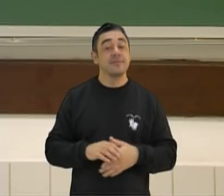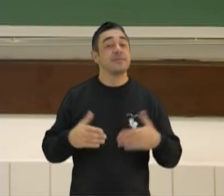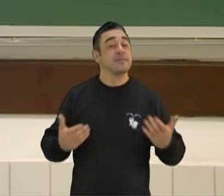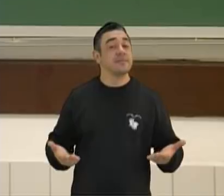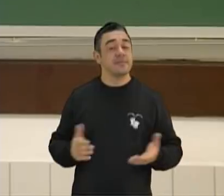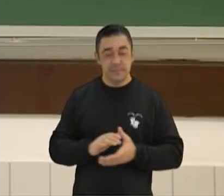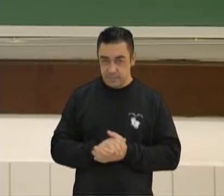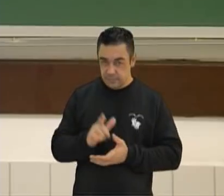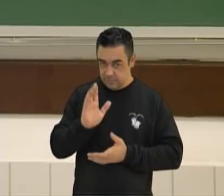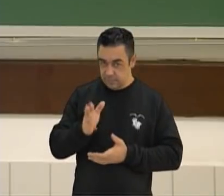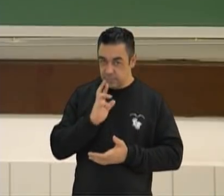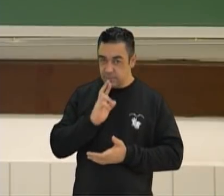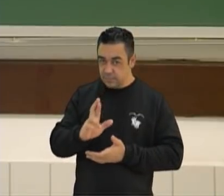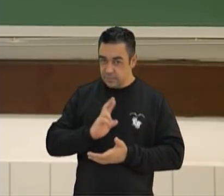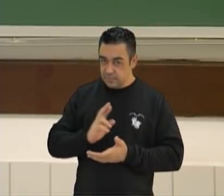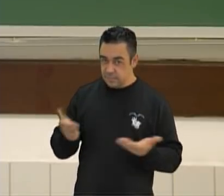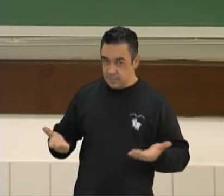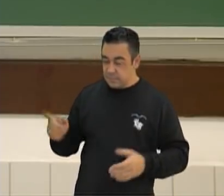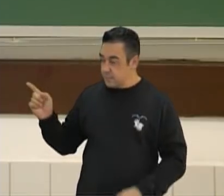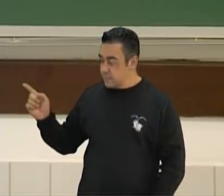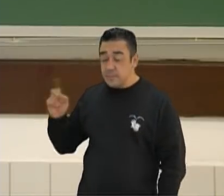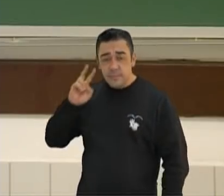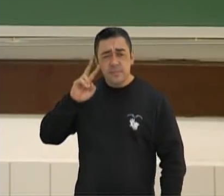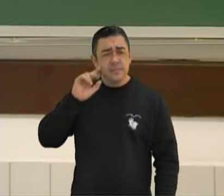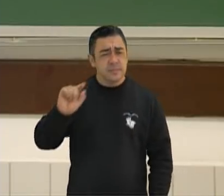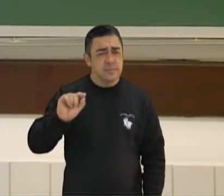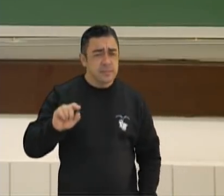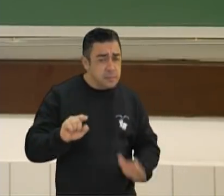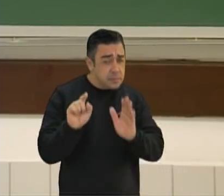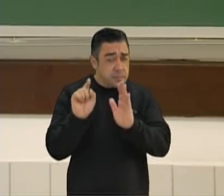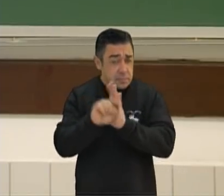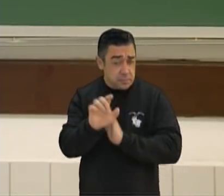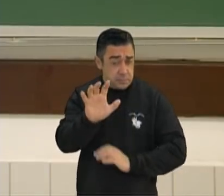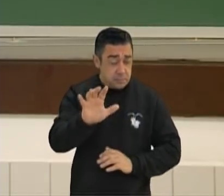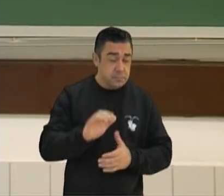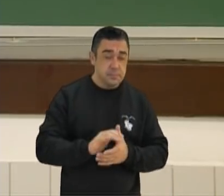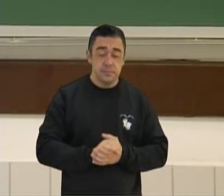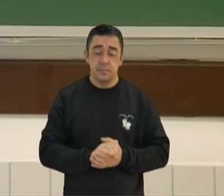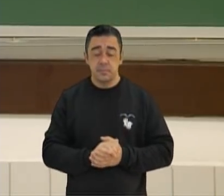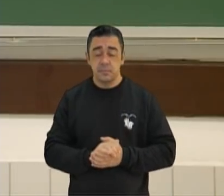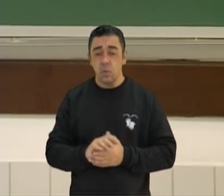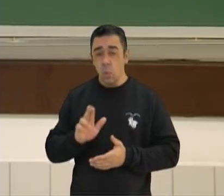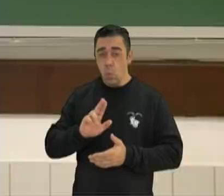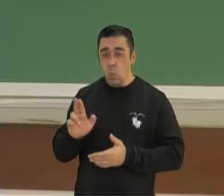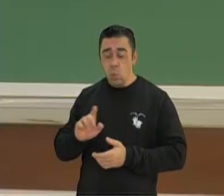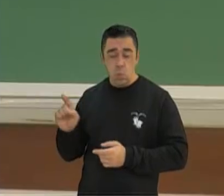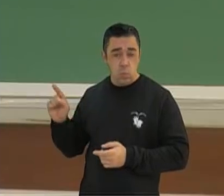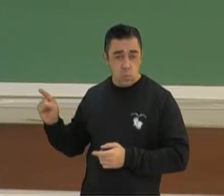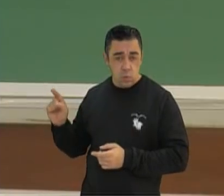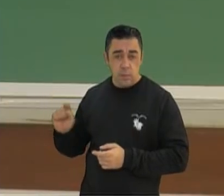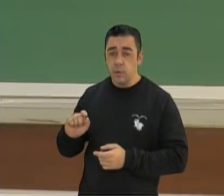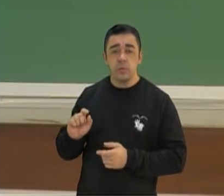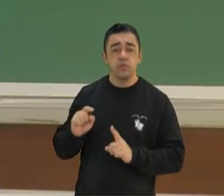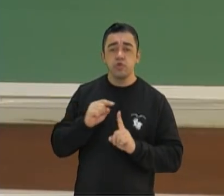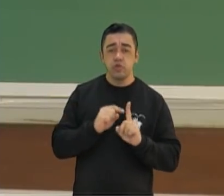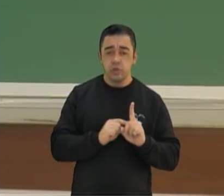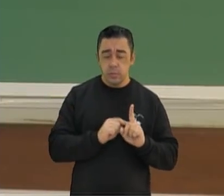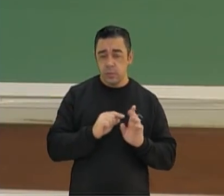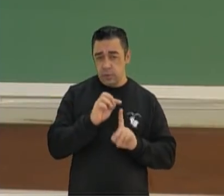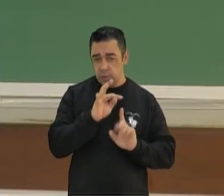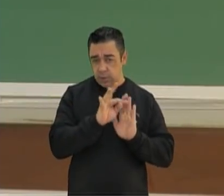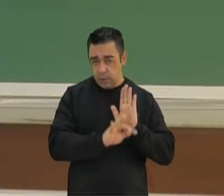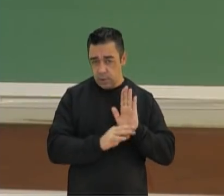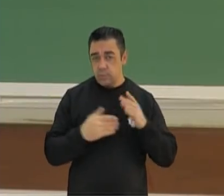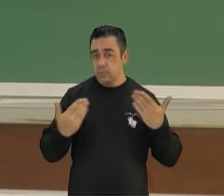E aí, já respondeu? Vamos relembrar. A pergunta do quiz era: o nome que damos a esse tipo de texto